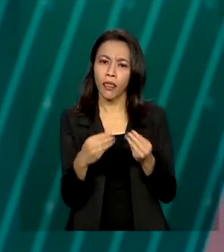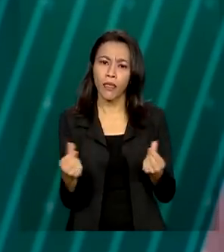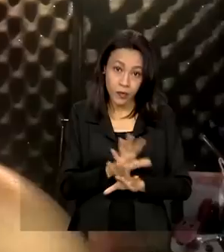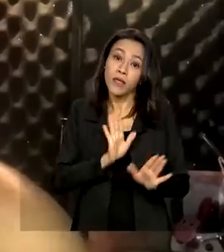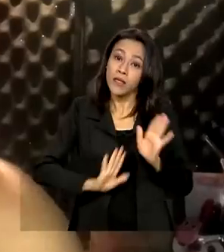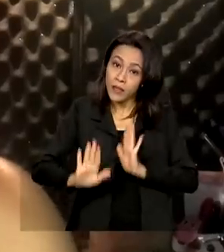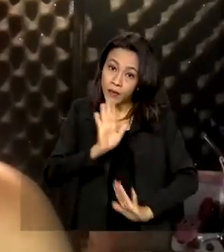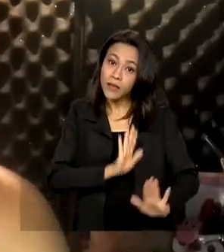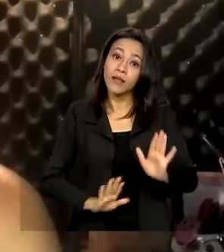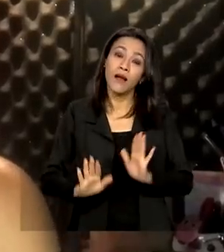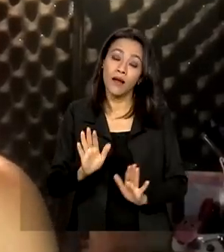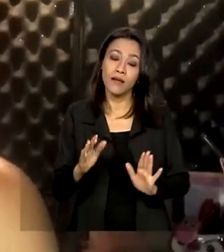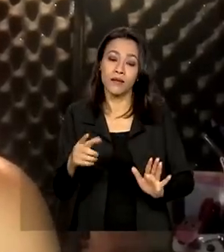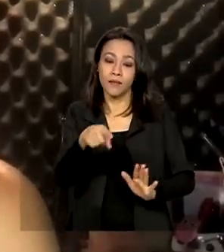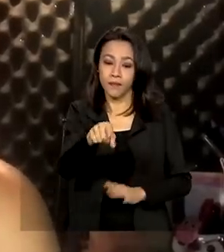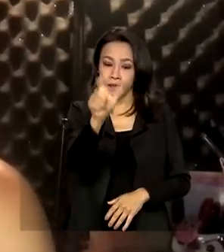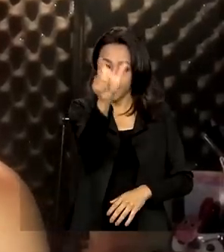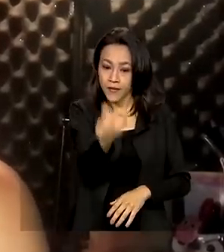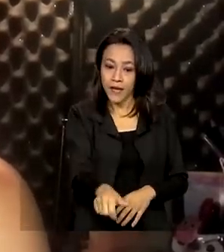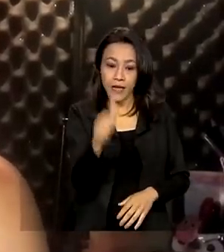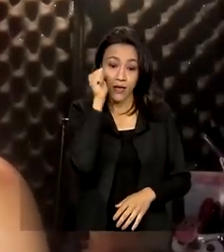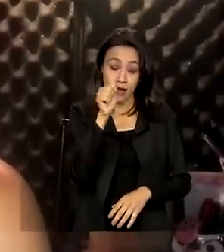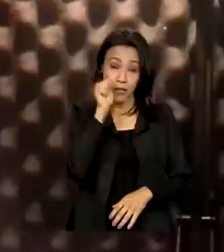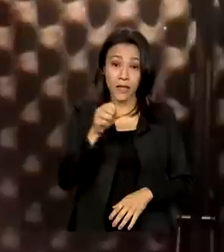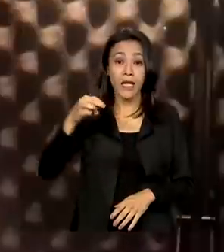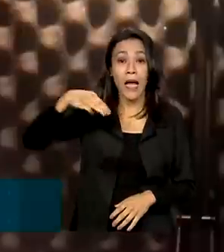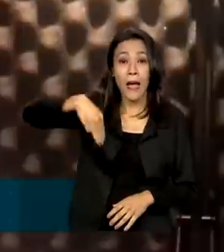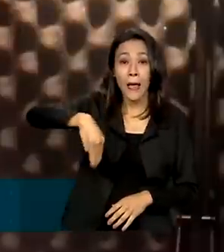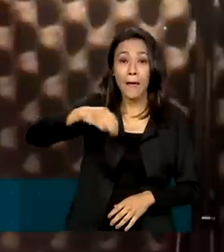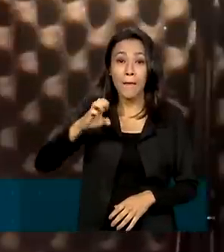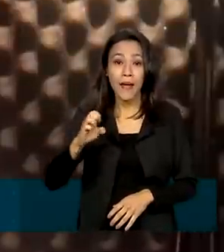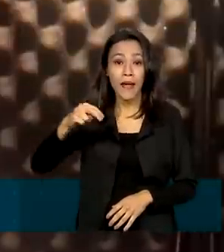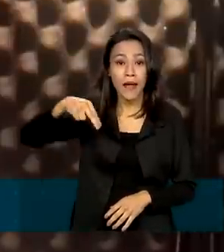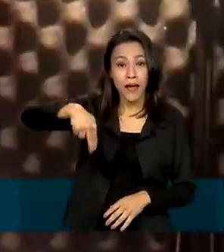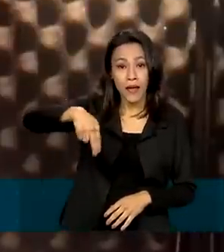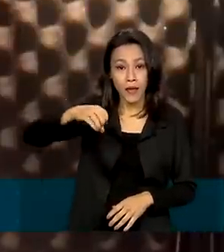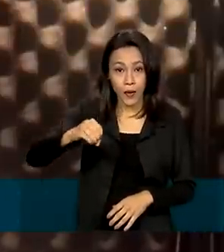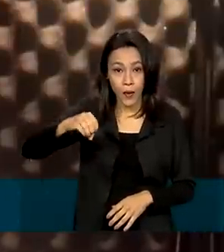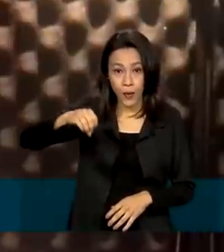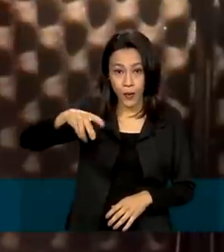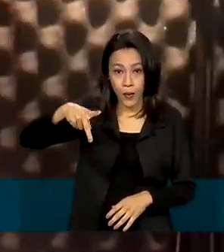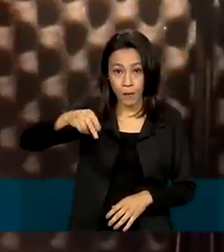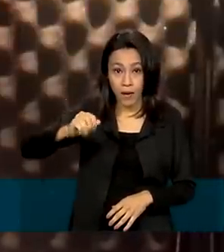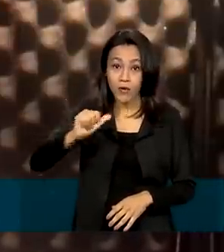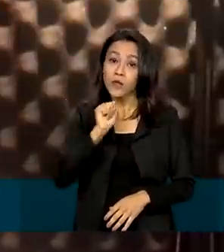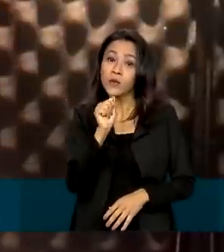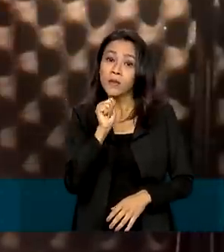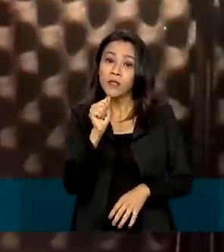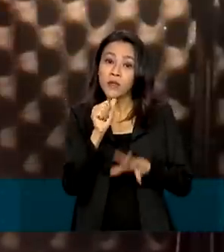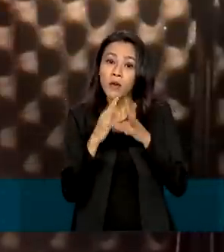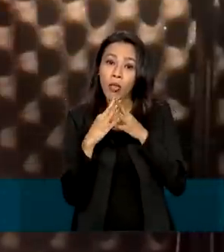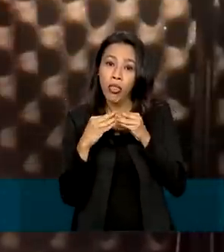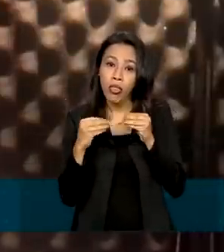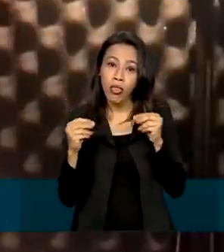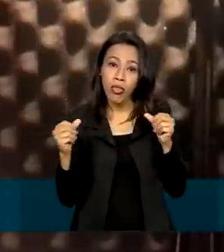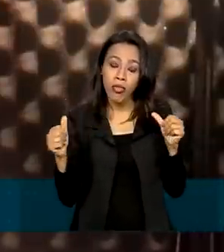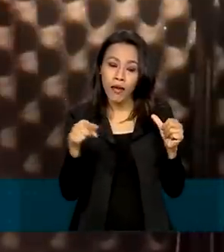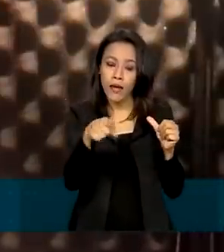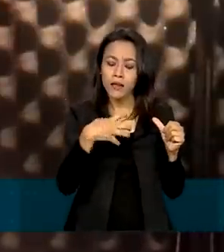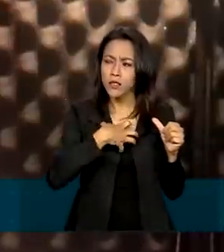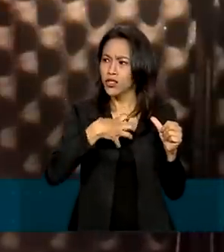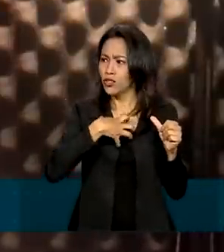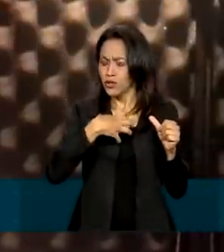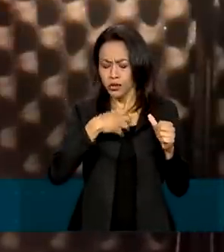cuidados. Andréia está na menopausa. Ela conta com suporte médico no SUS desde que começou a sentir